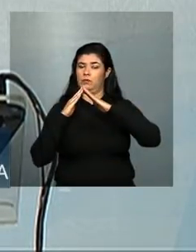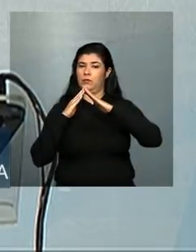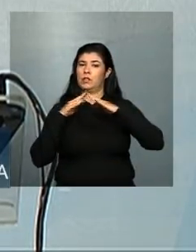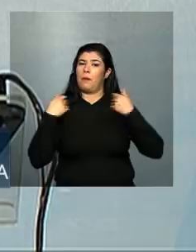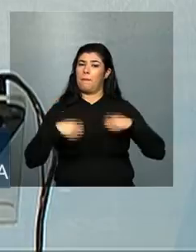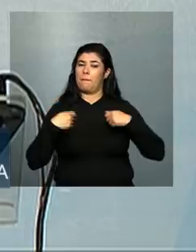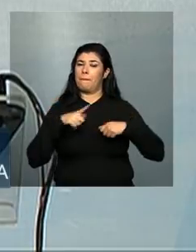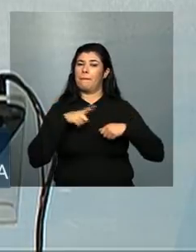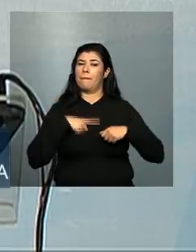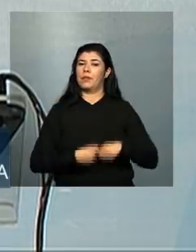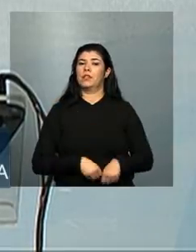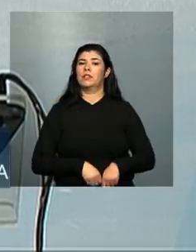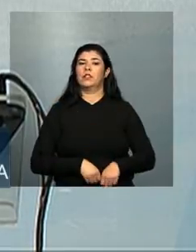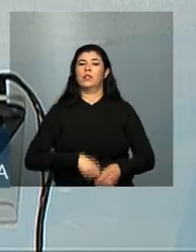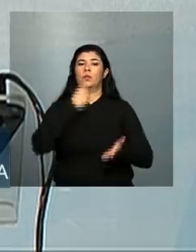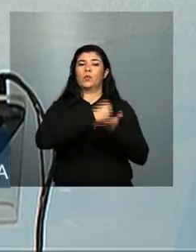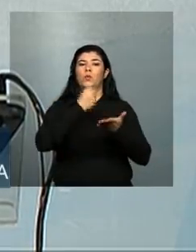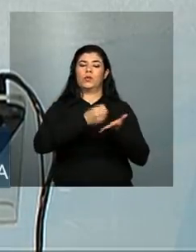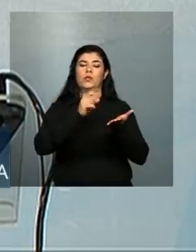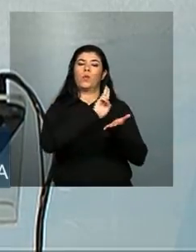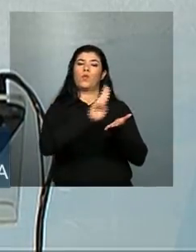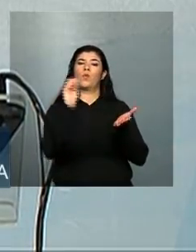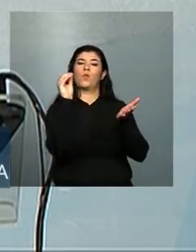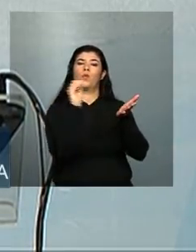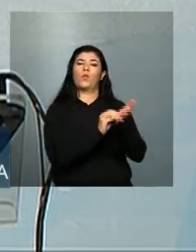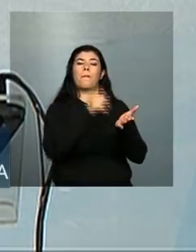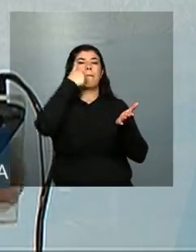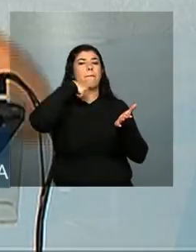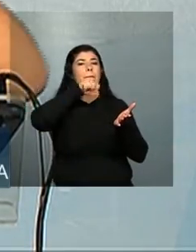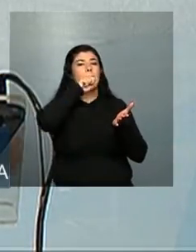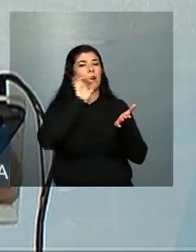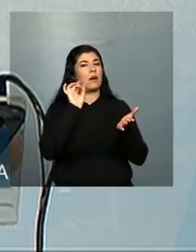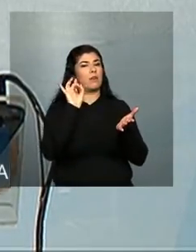em nome, preferencialmente, da mãe.